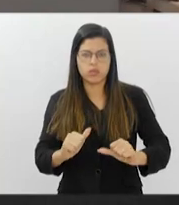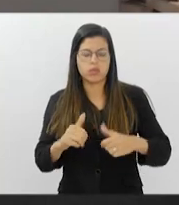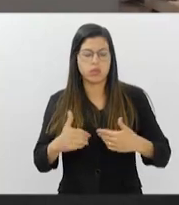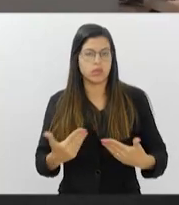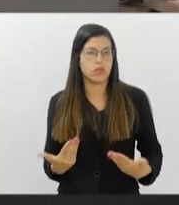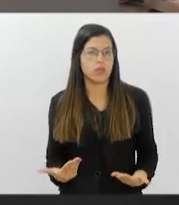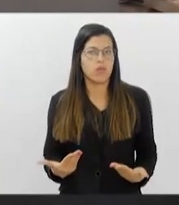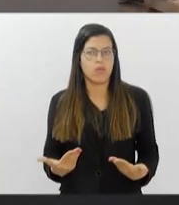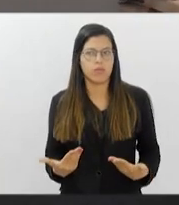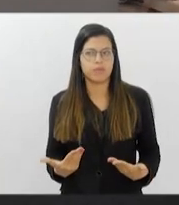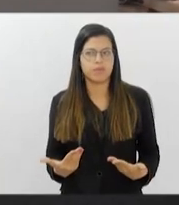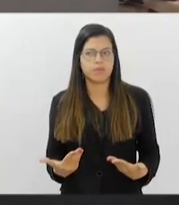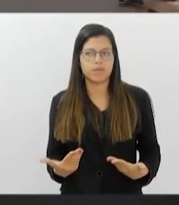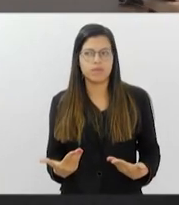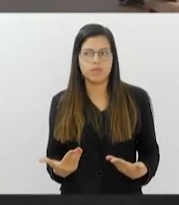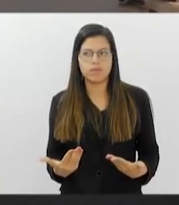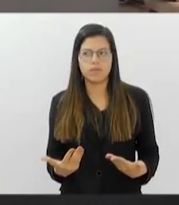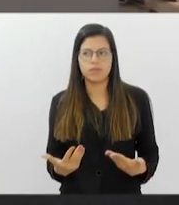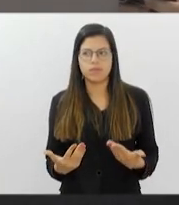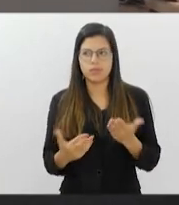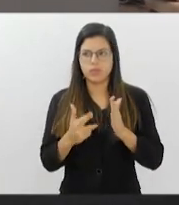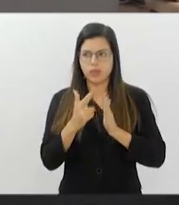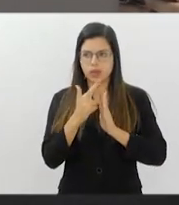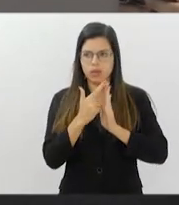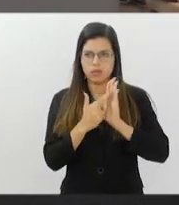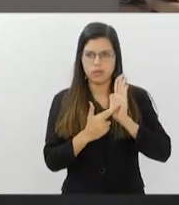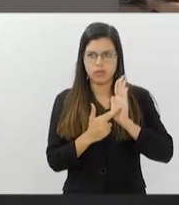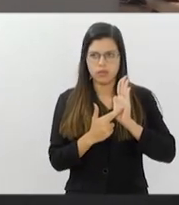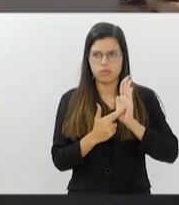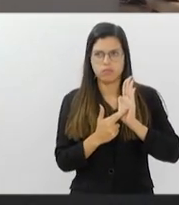eu... Relator vencido, né?